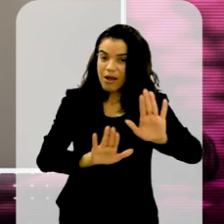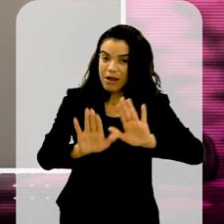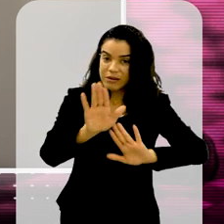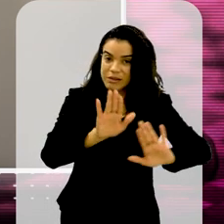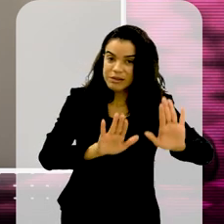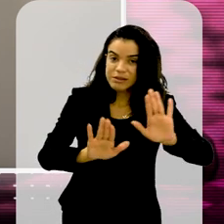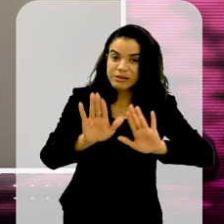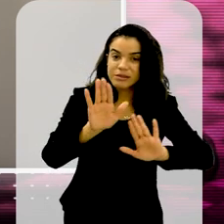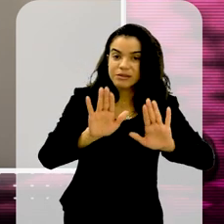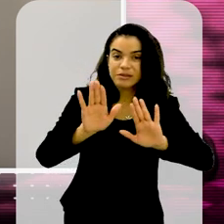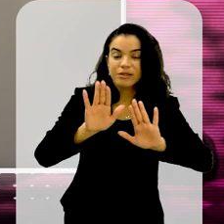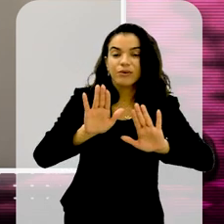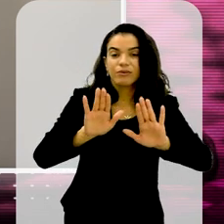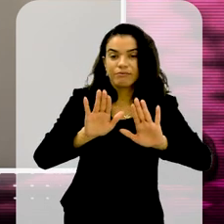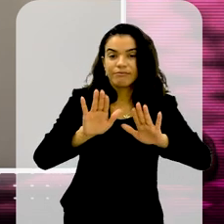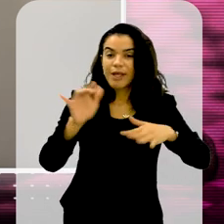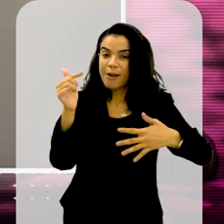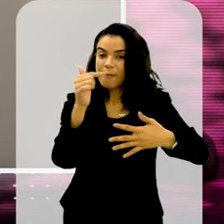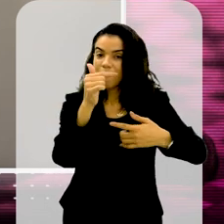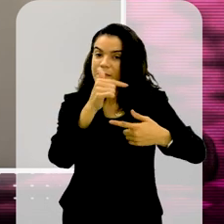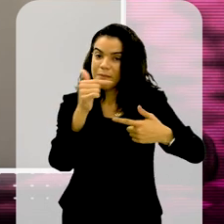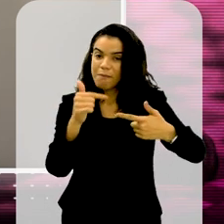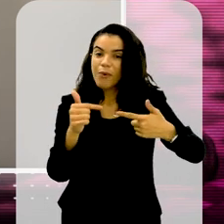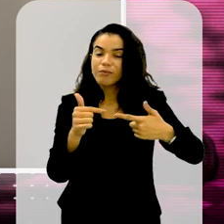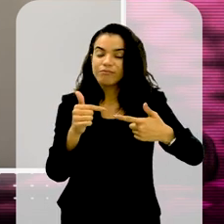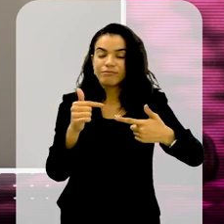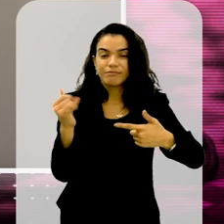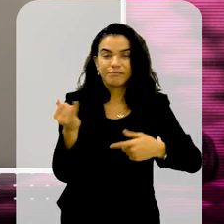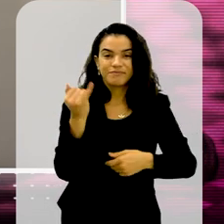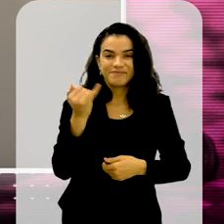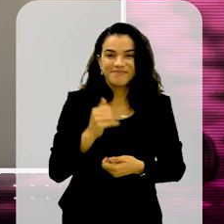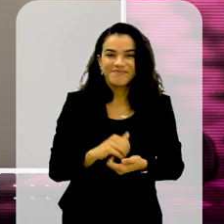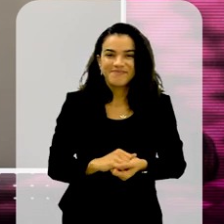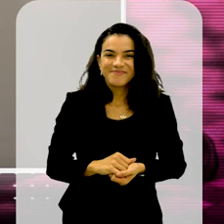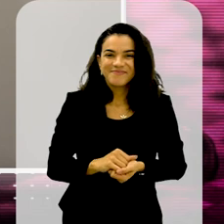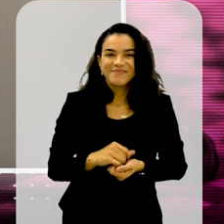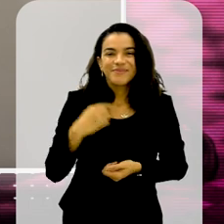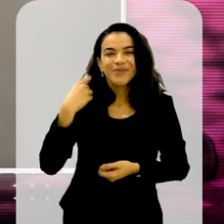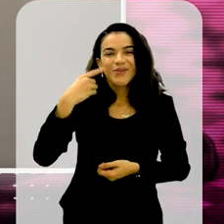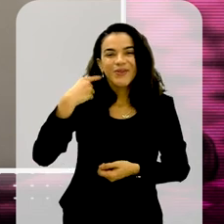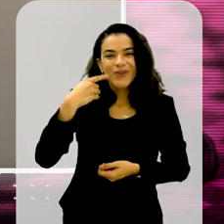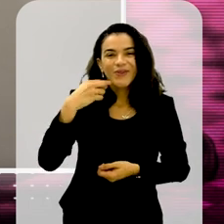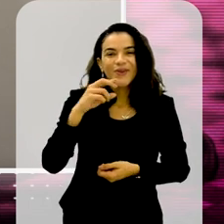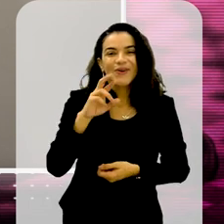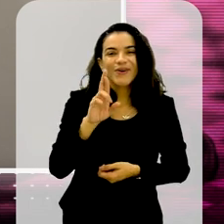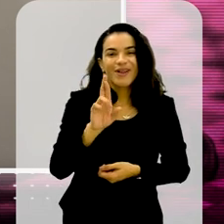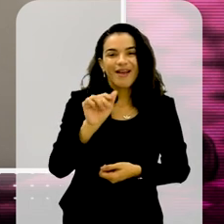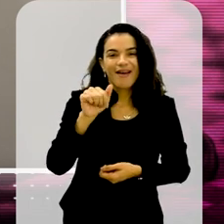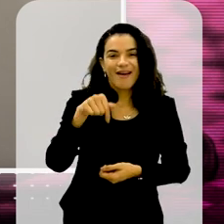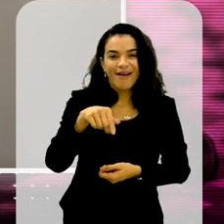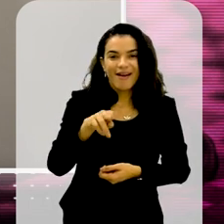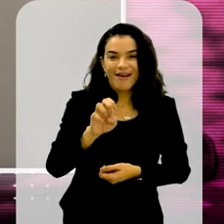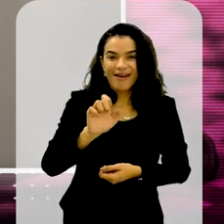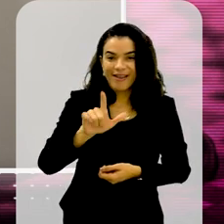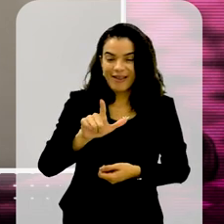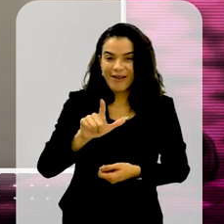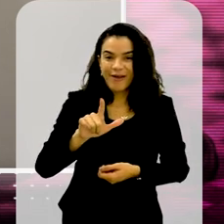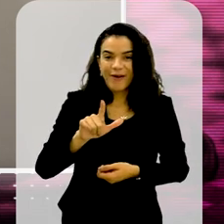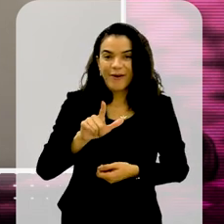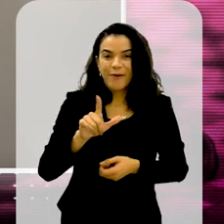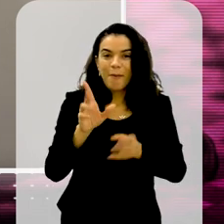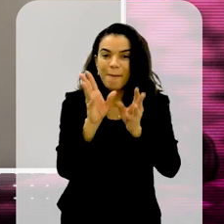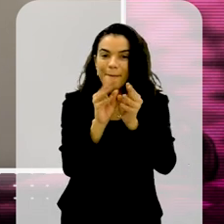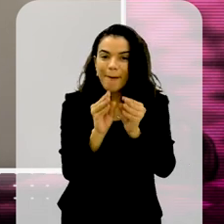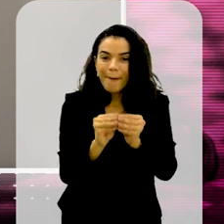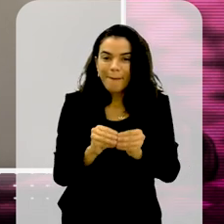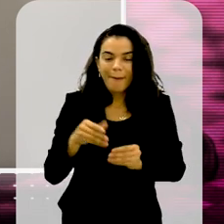atenção, precaução, eu acho que são Sim. pontos bem importantes. Doutora Raquel, mais uma vez, muito obrigada e as considerações